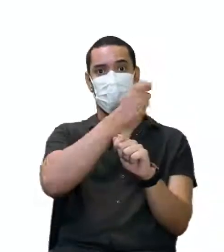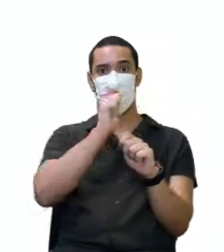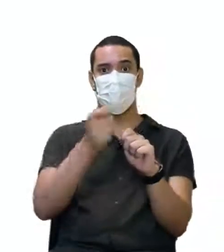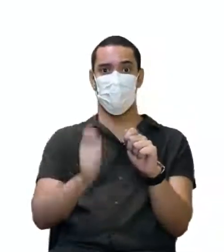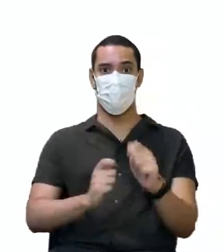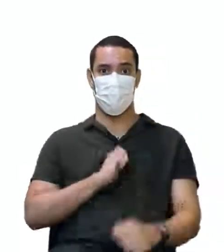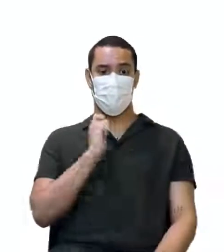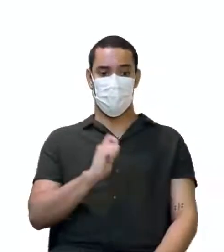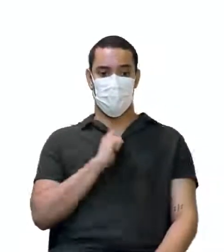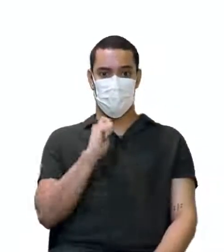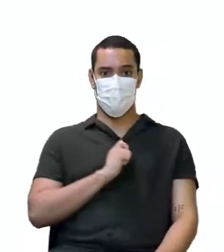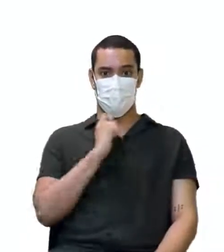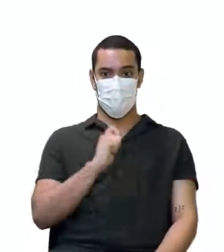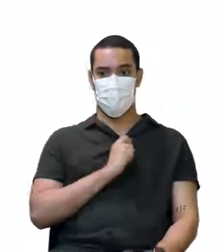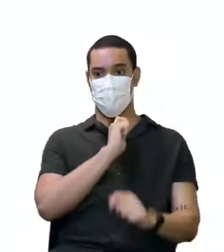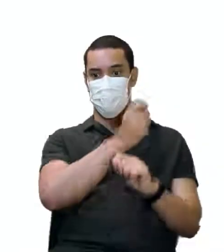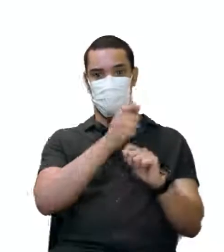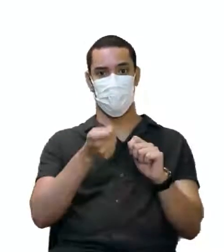Paleoantropológicos.